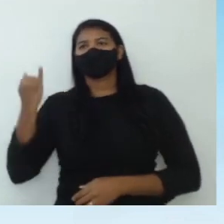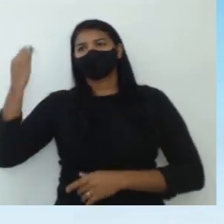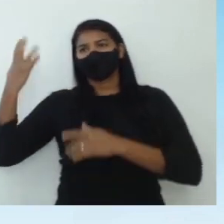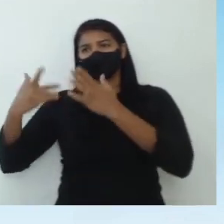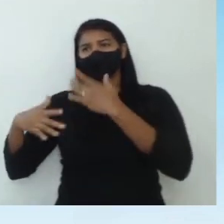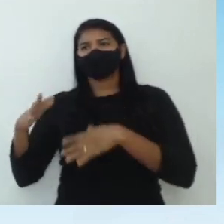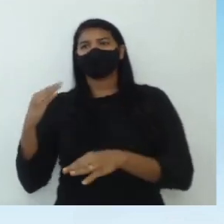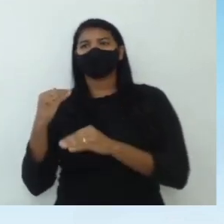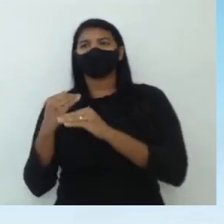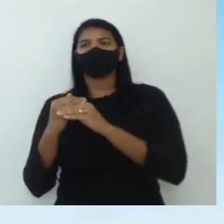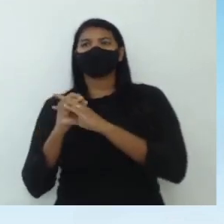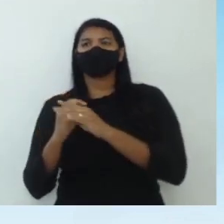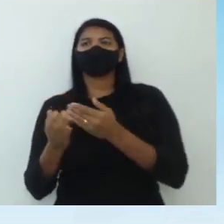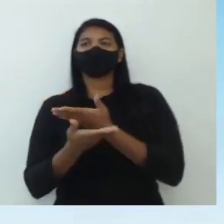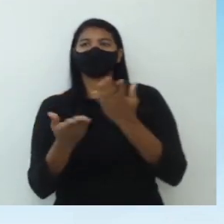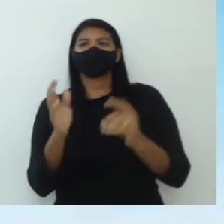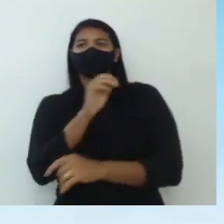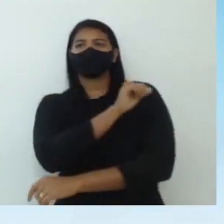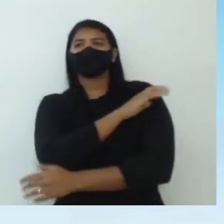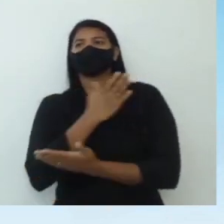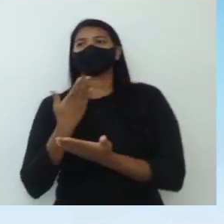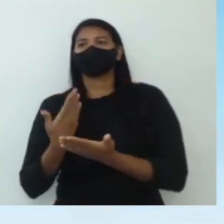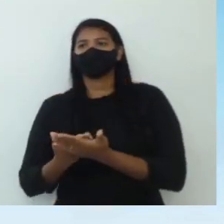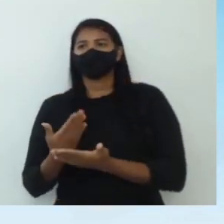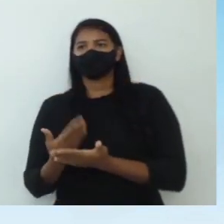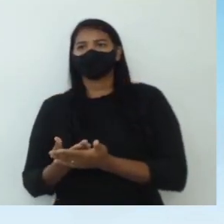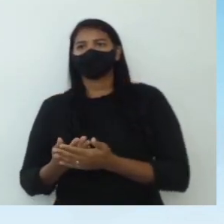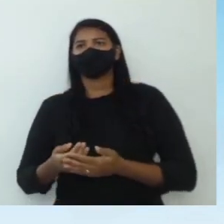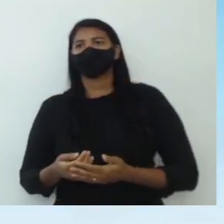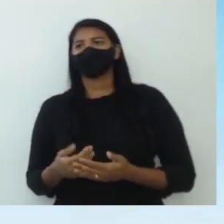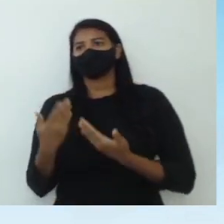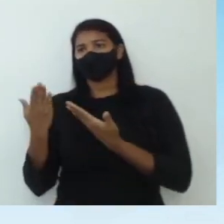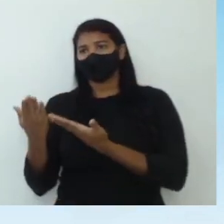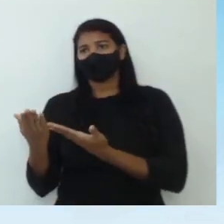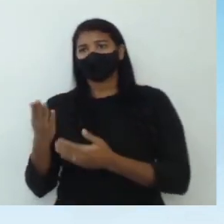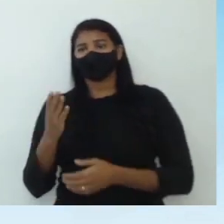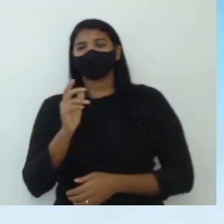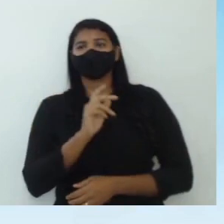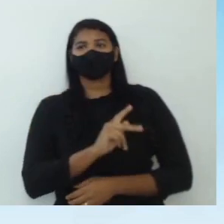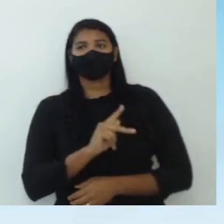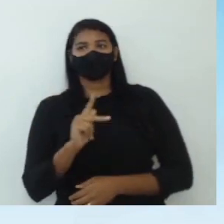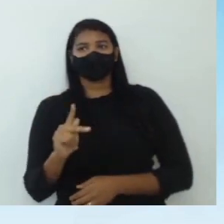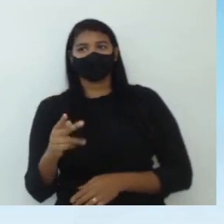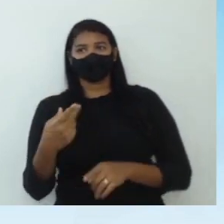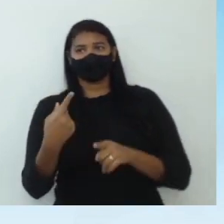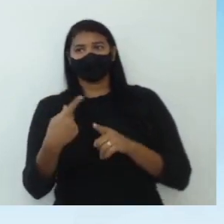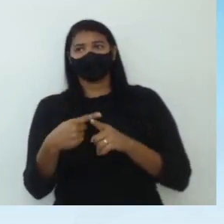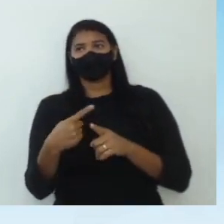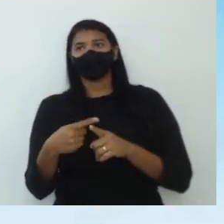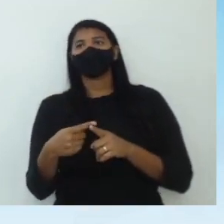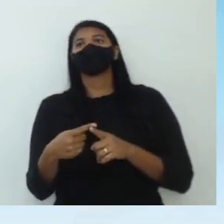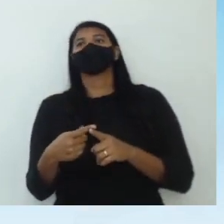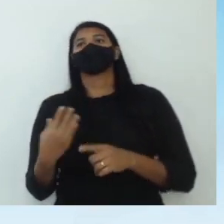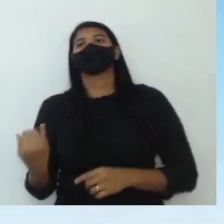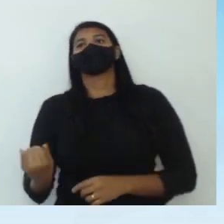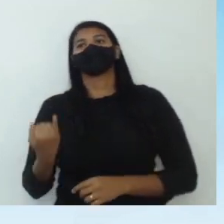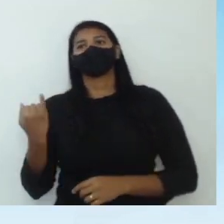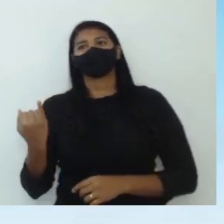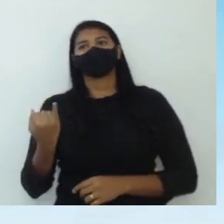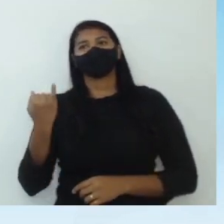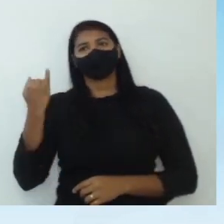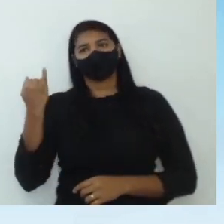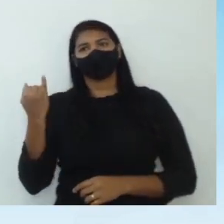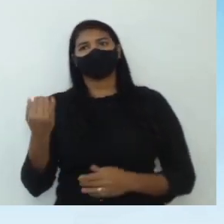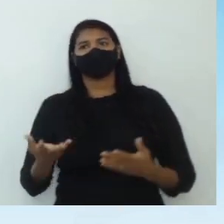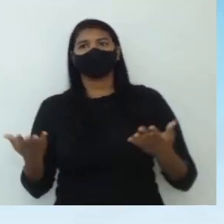esse assunto com os nossos queridos estudantes e nossos queridos professores, exatamente porque esse é um assunto que é muito importante. Hoje